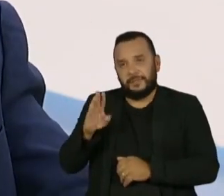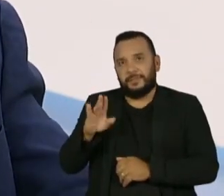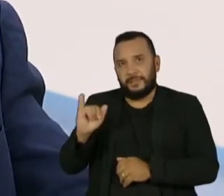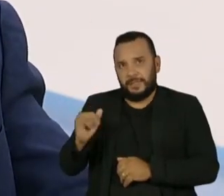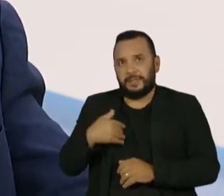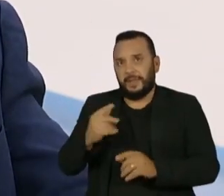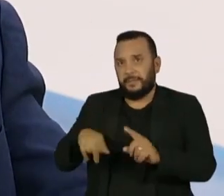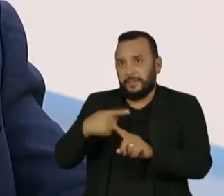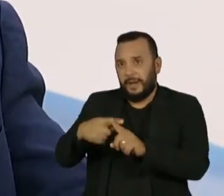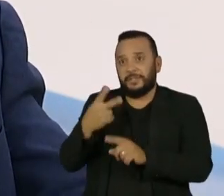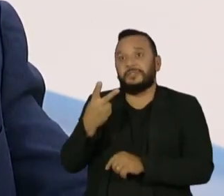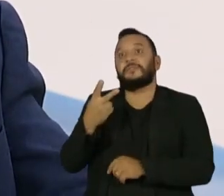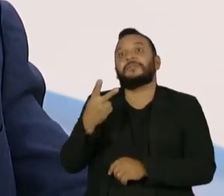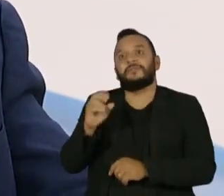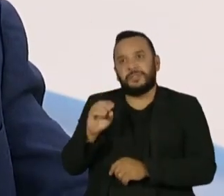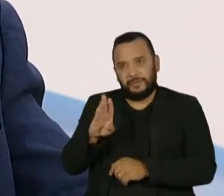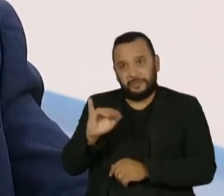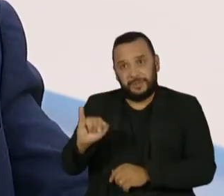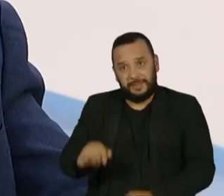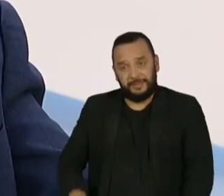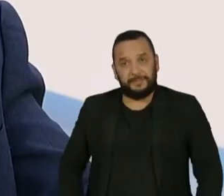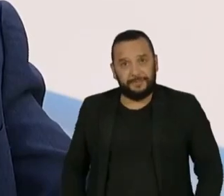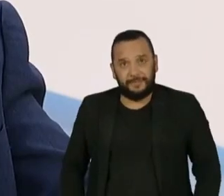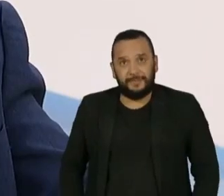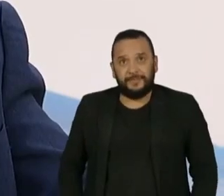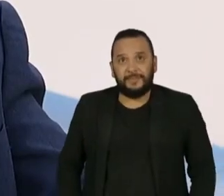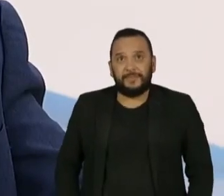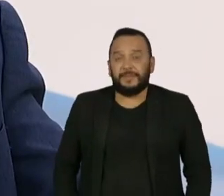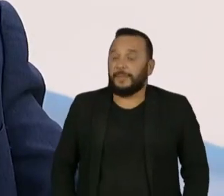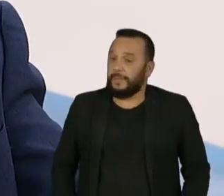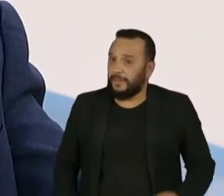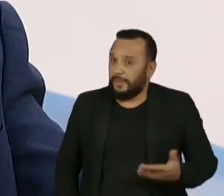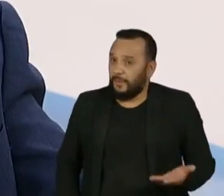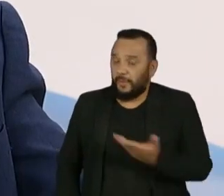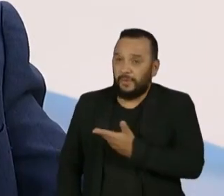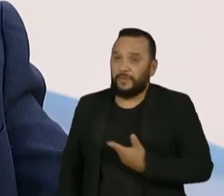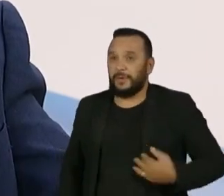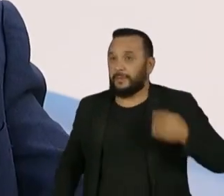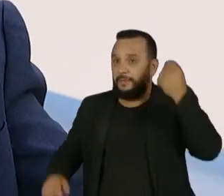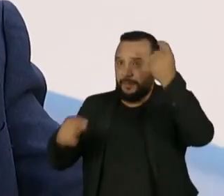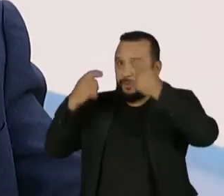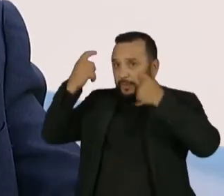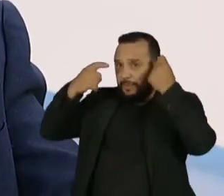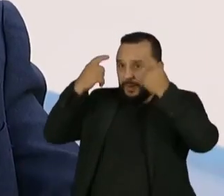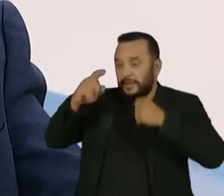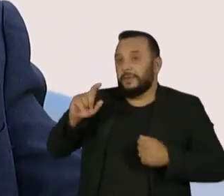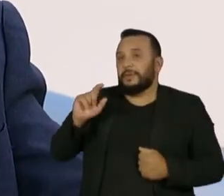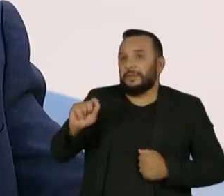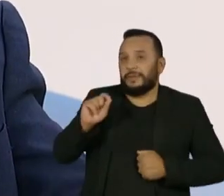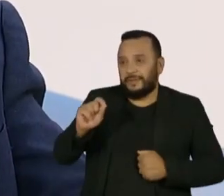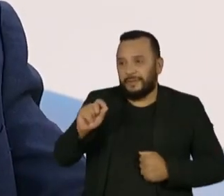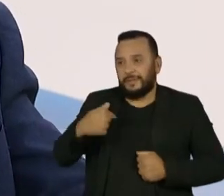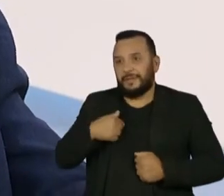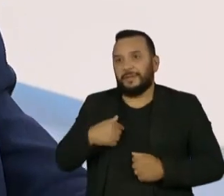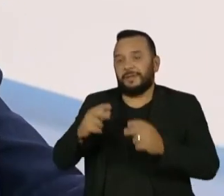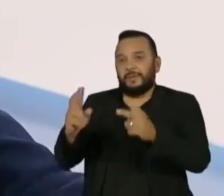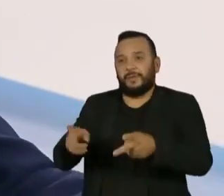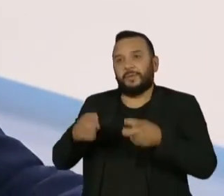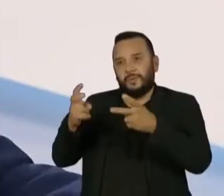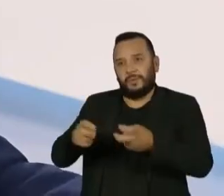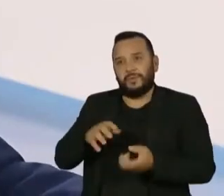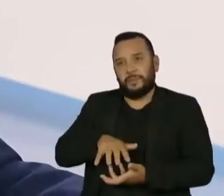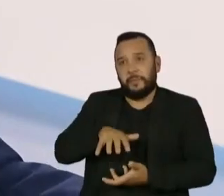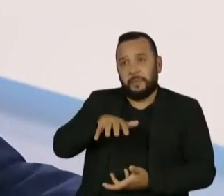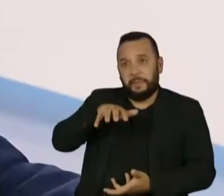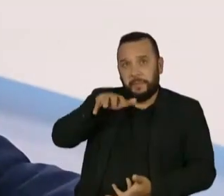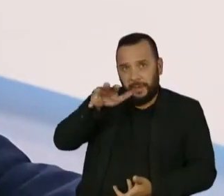mais de 20 bilhões ainda de superávit. Então, nós estamos tendo um governo que está muito mais preocupado em aumentar as receitas, inclusive com